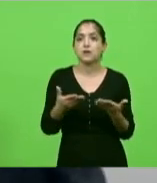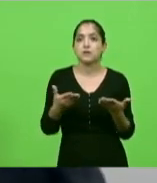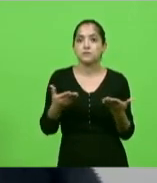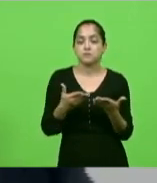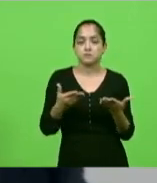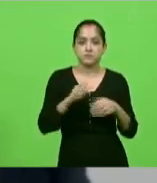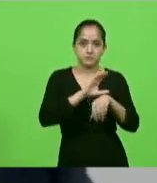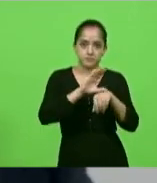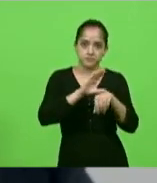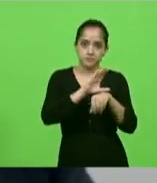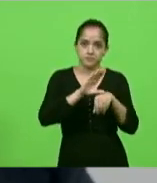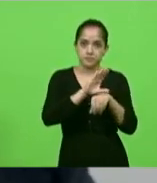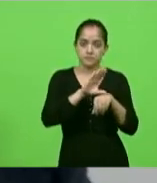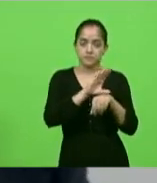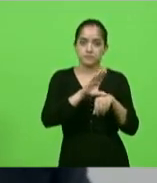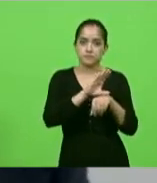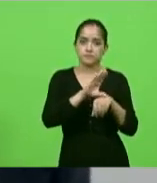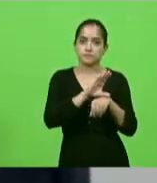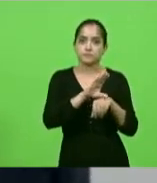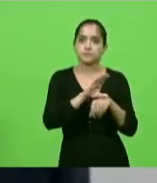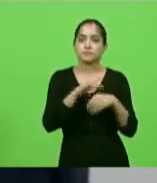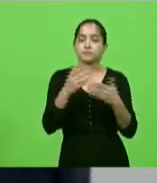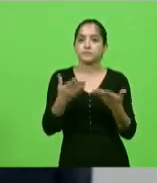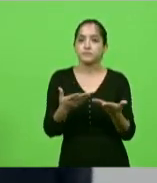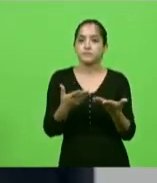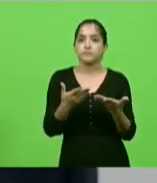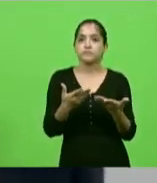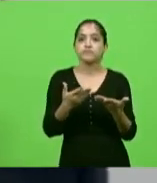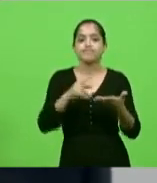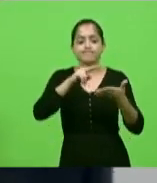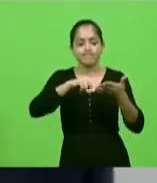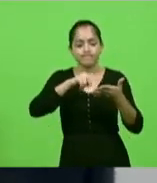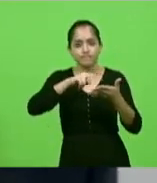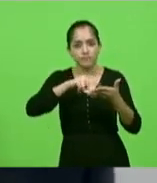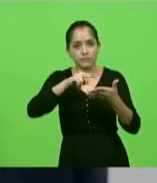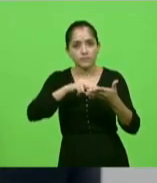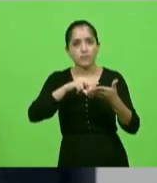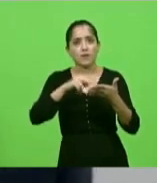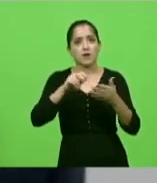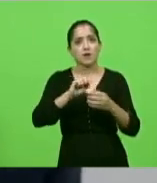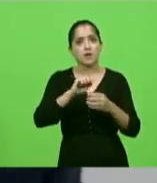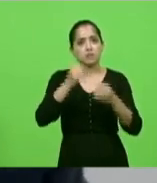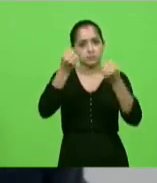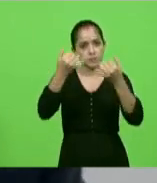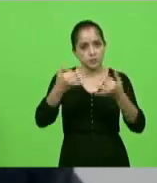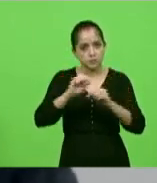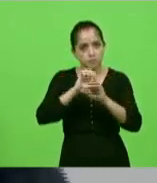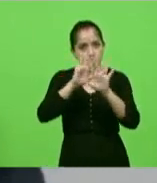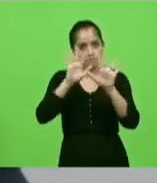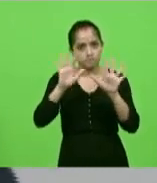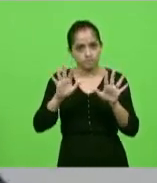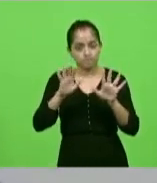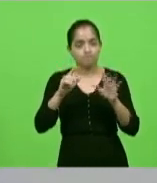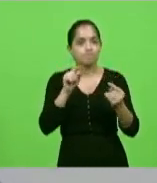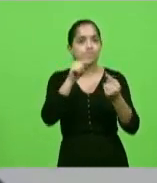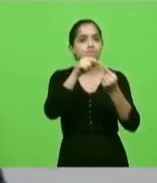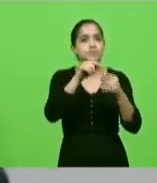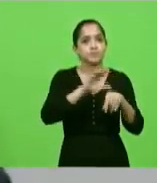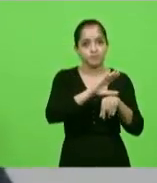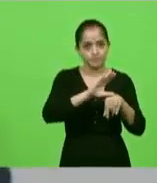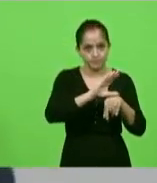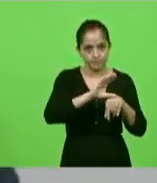dogmática constitucional, que, obviamente, eu estou debruçado numa interpretação conforme a